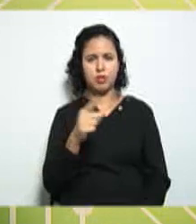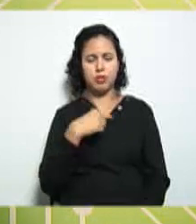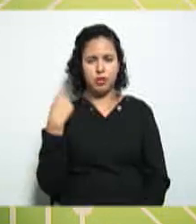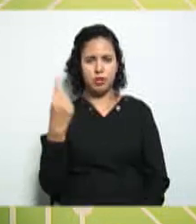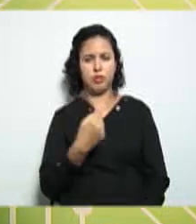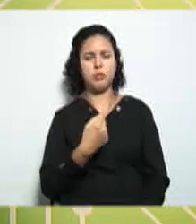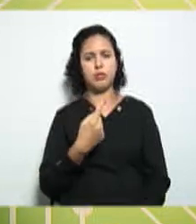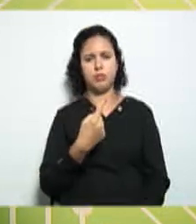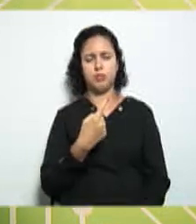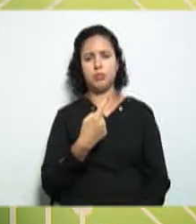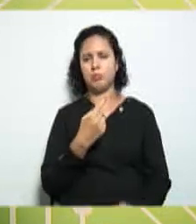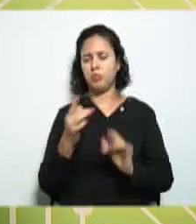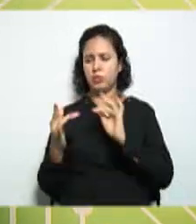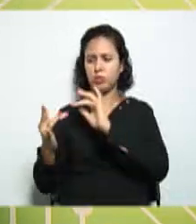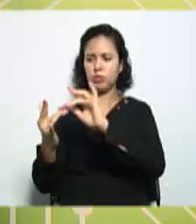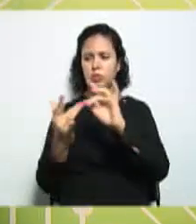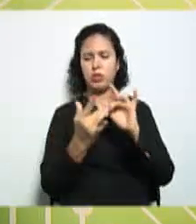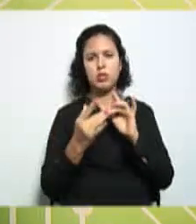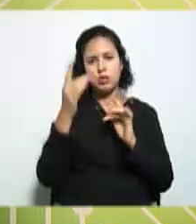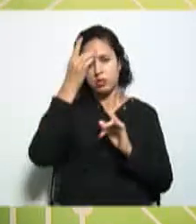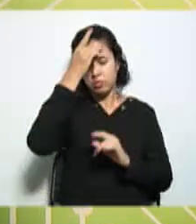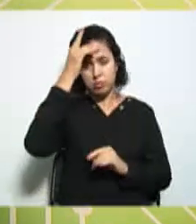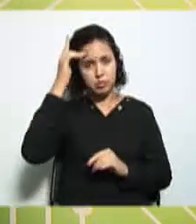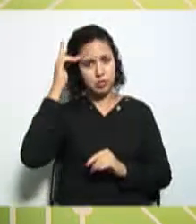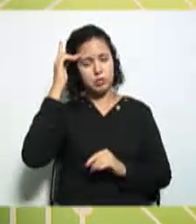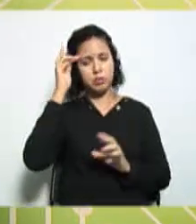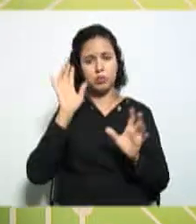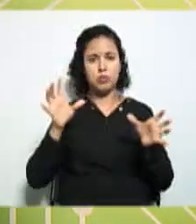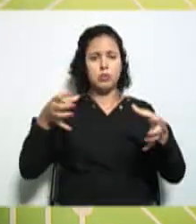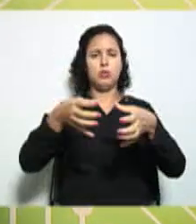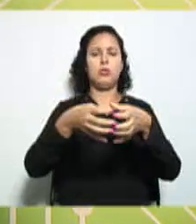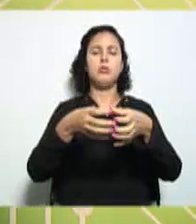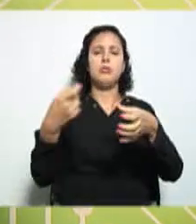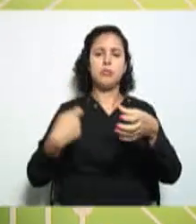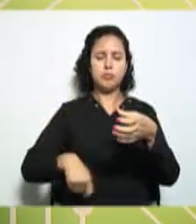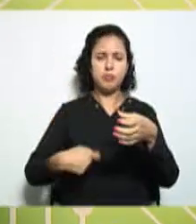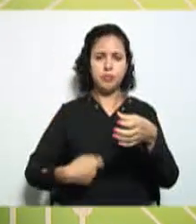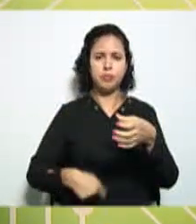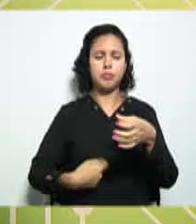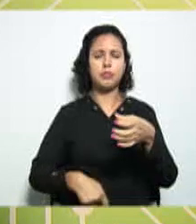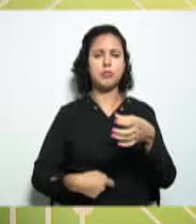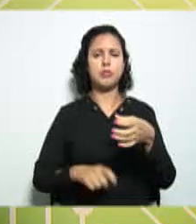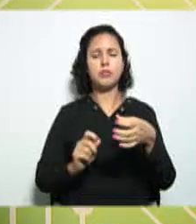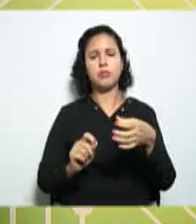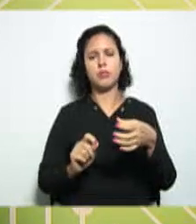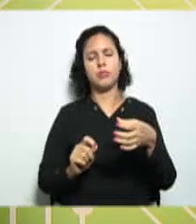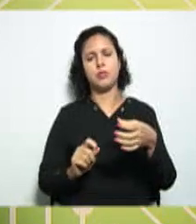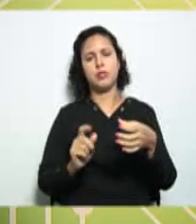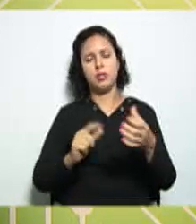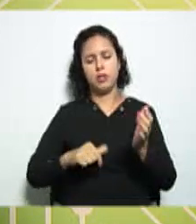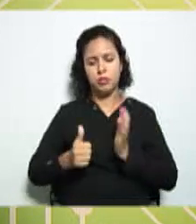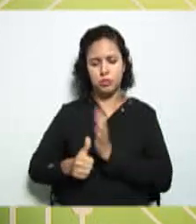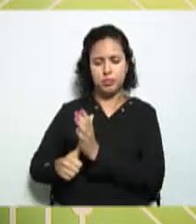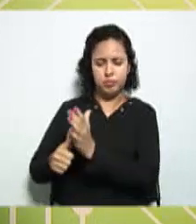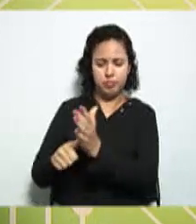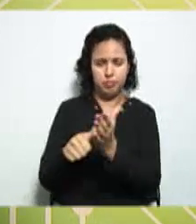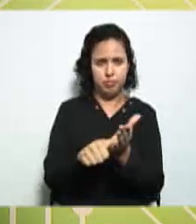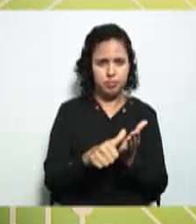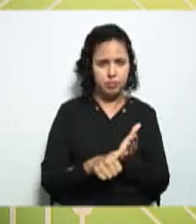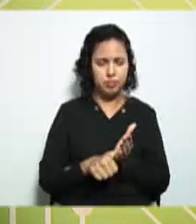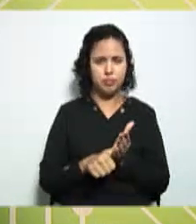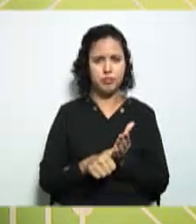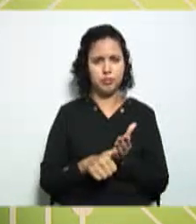estamos convivendo com várias outras pessoas e é necessário que esses cooperados,